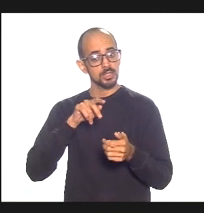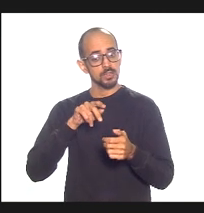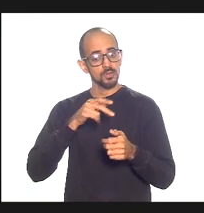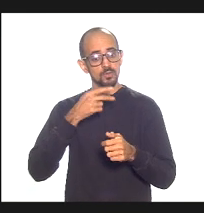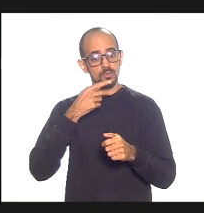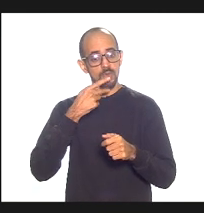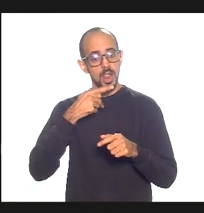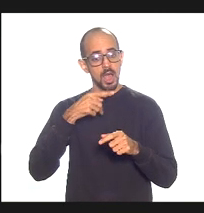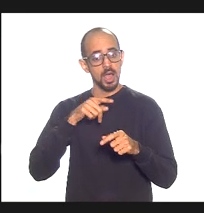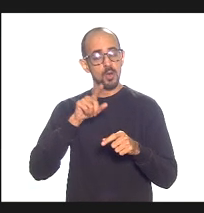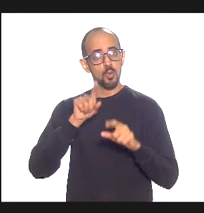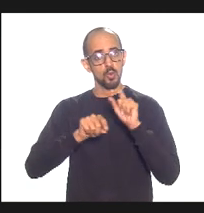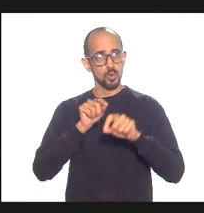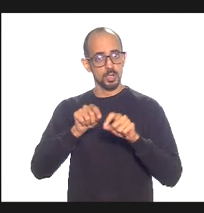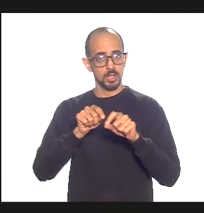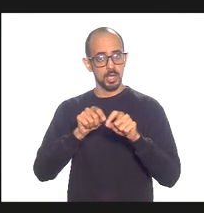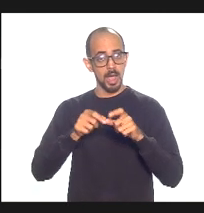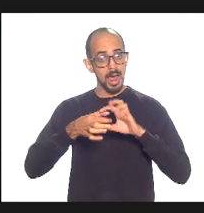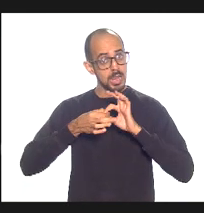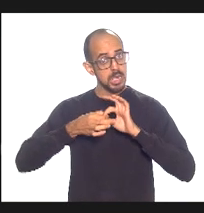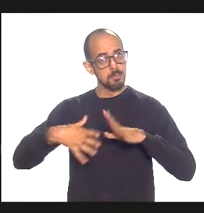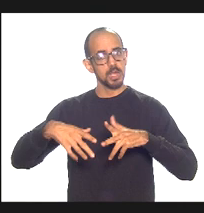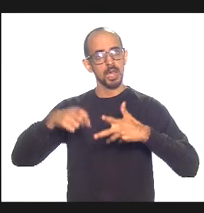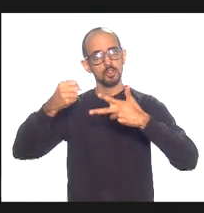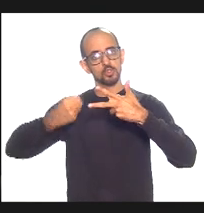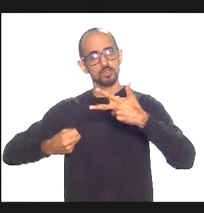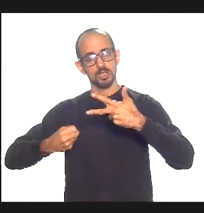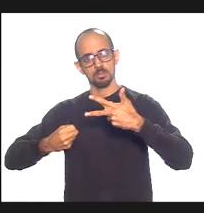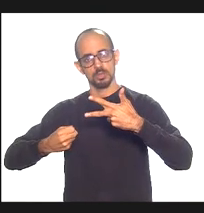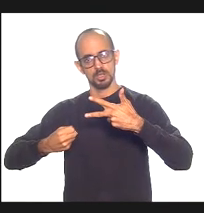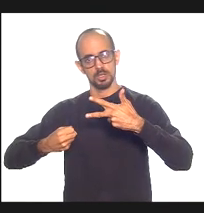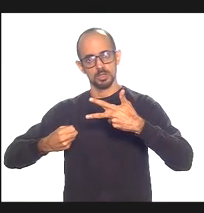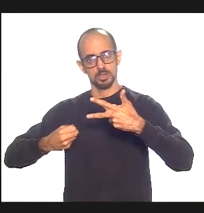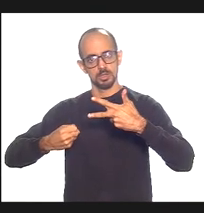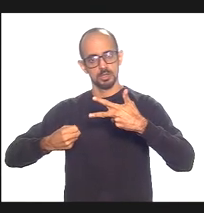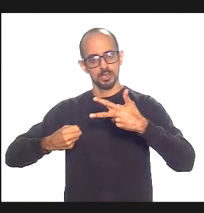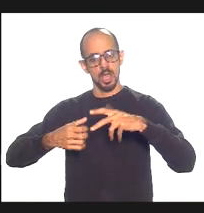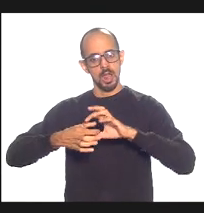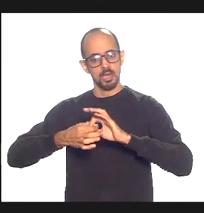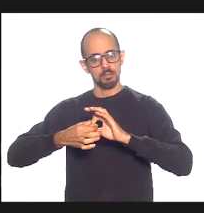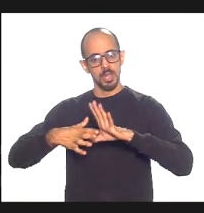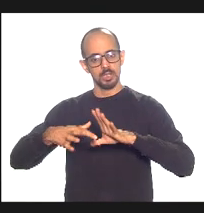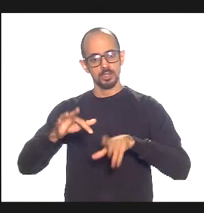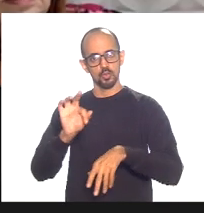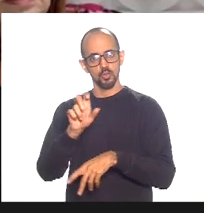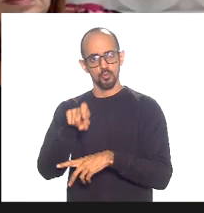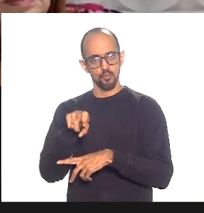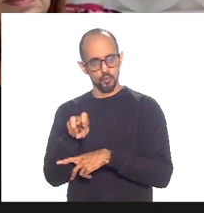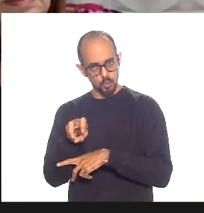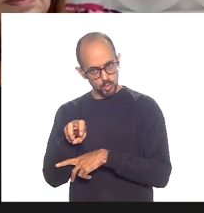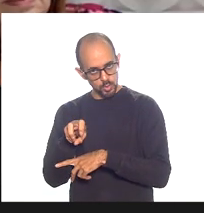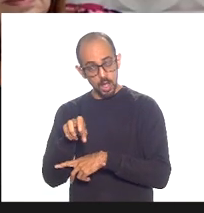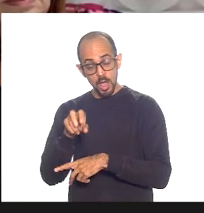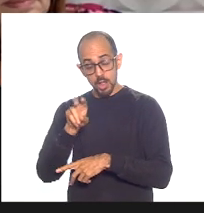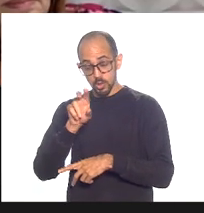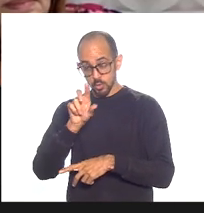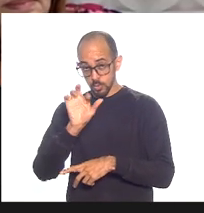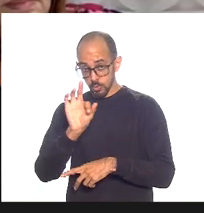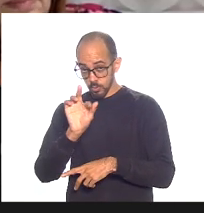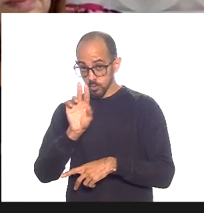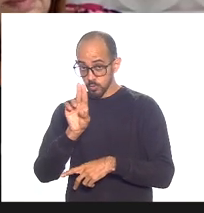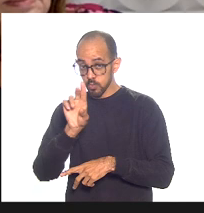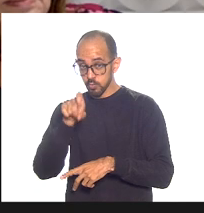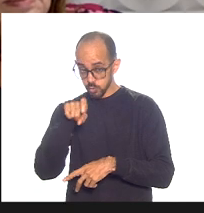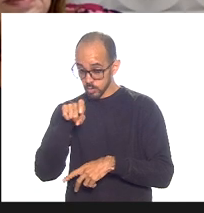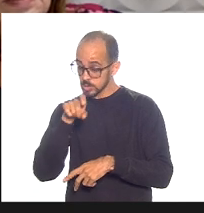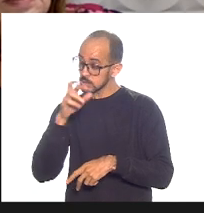a independência dos poderes. É, a deliberação do ministro Fux coloca bem claro isso. Nada tem a ver